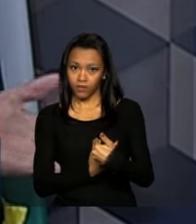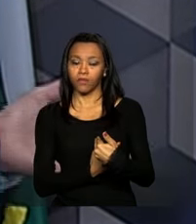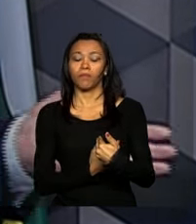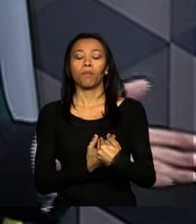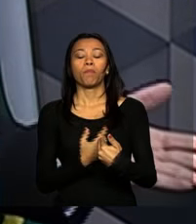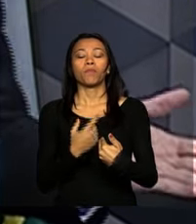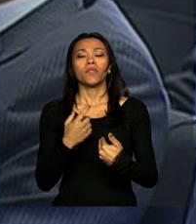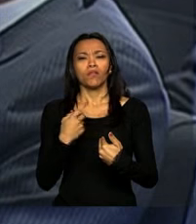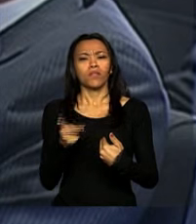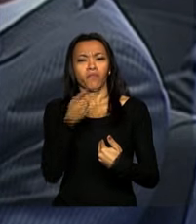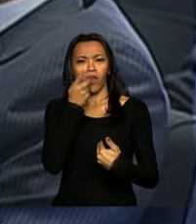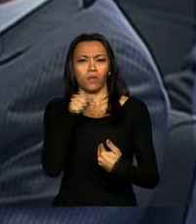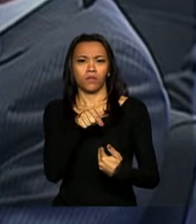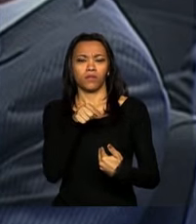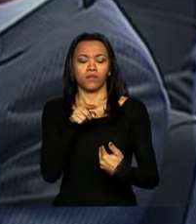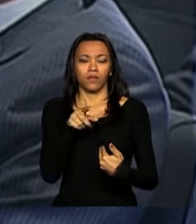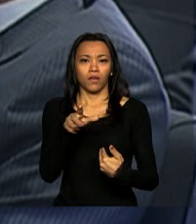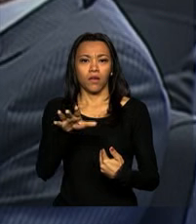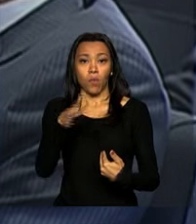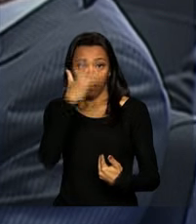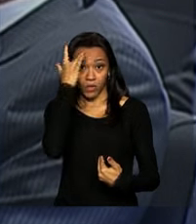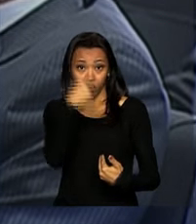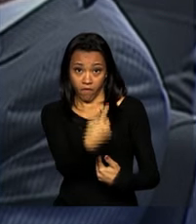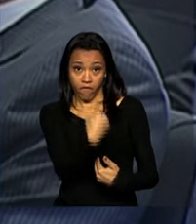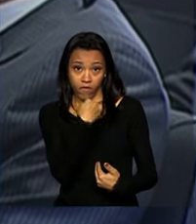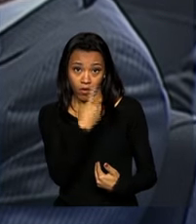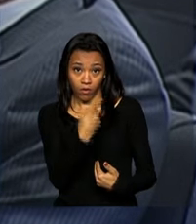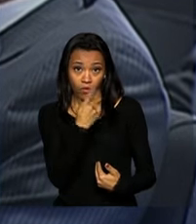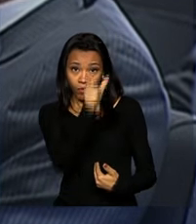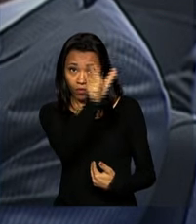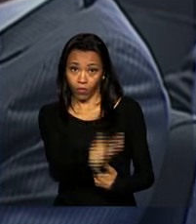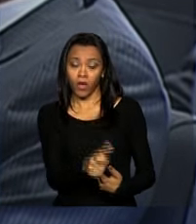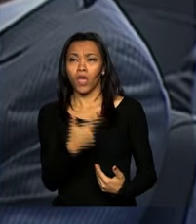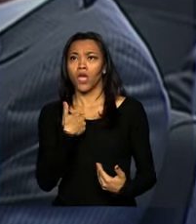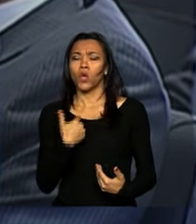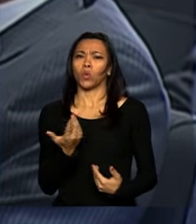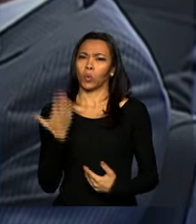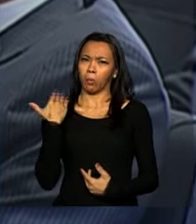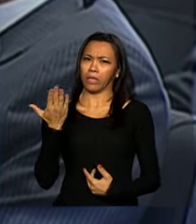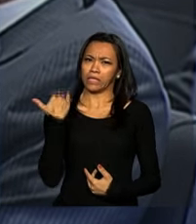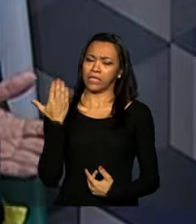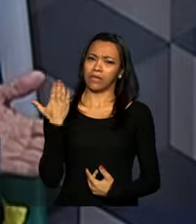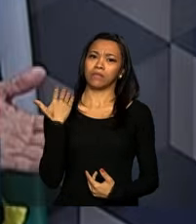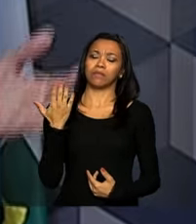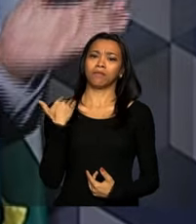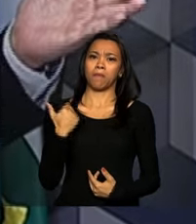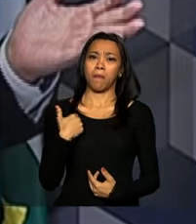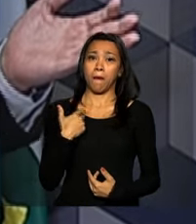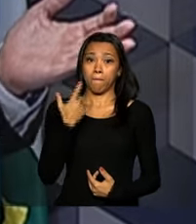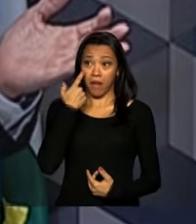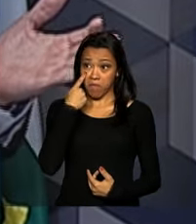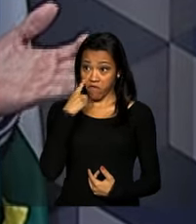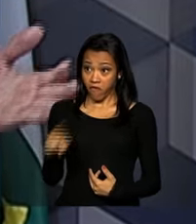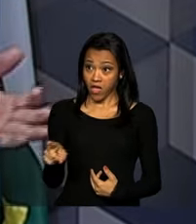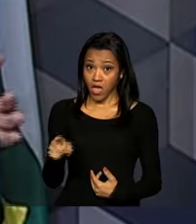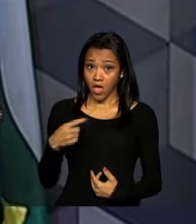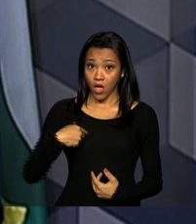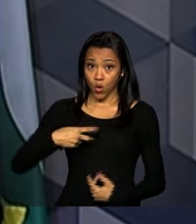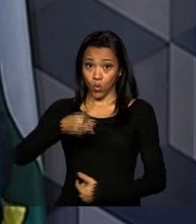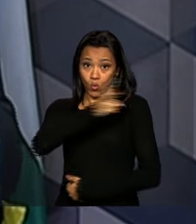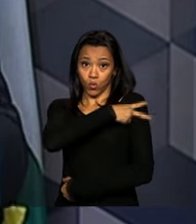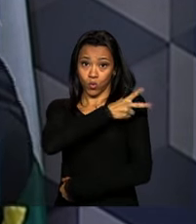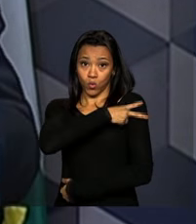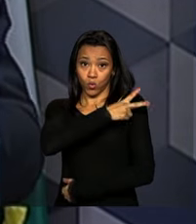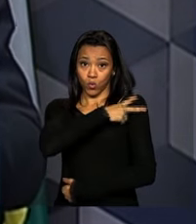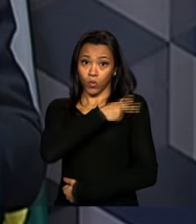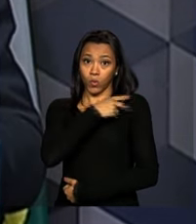familiar disse, olha, eu sou de um tempo que eu passava e para ver o gerente do banco eu precisava ficar